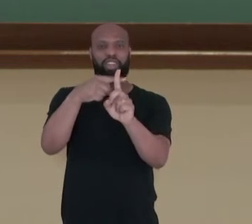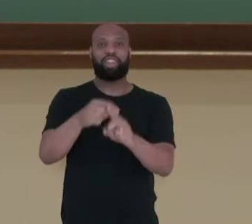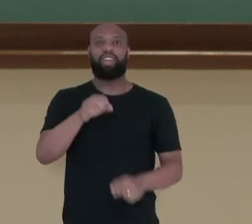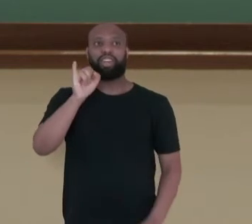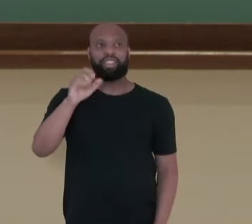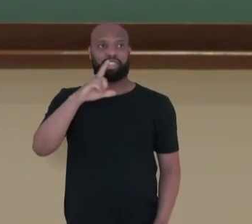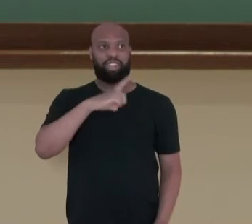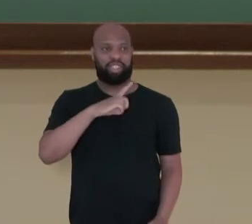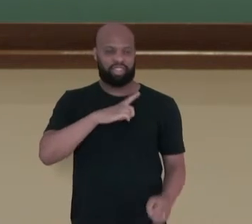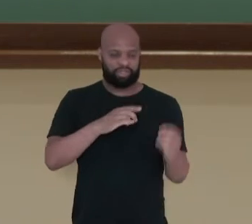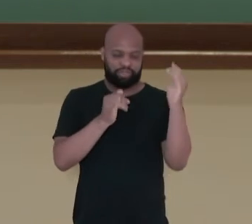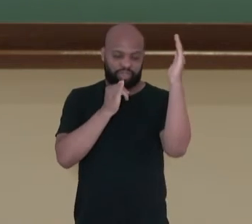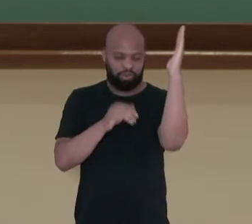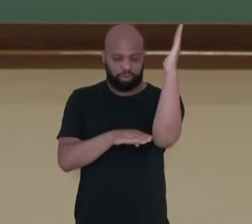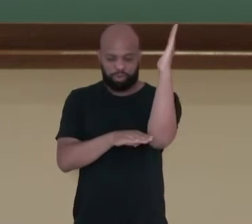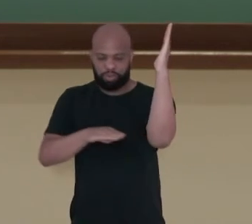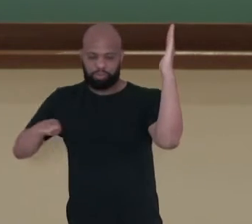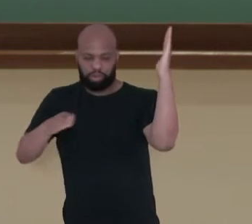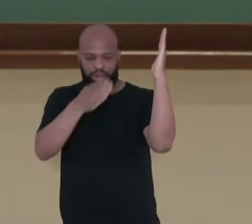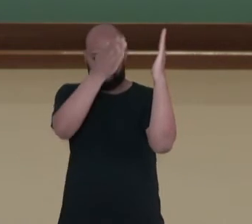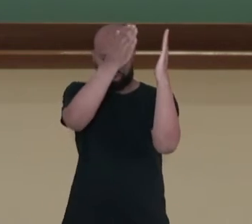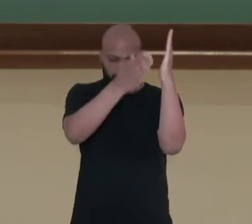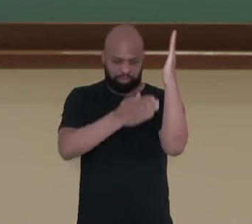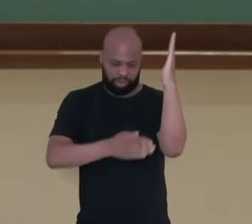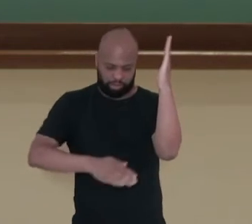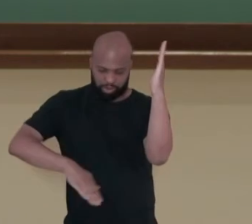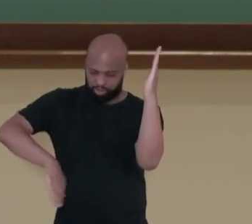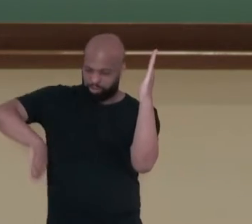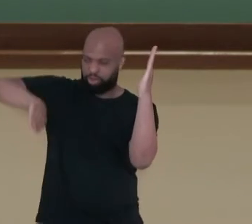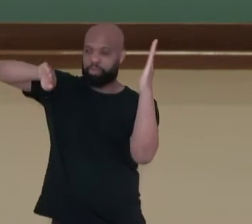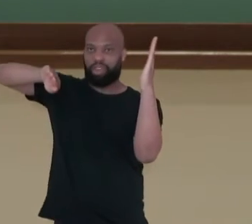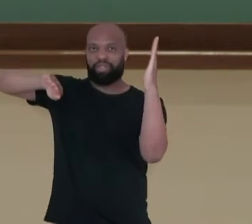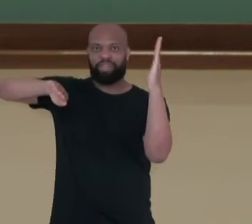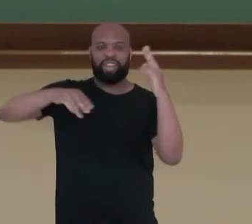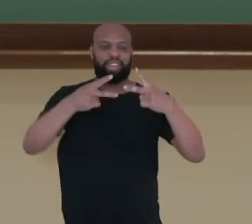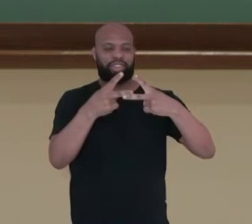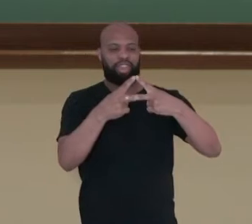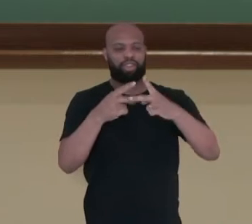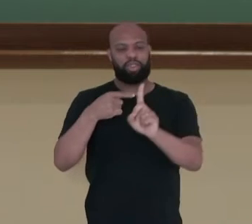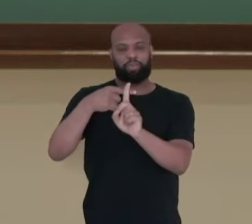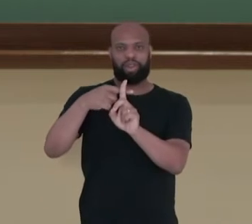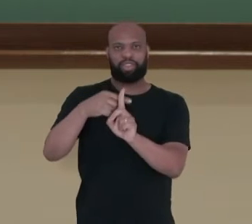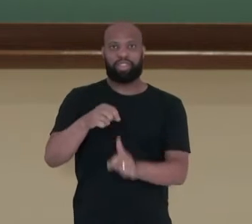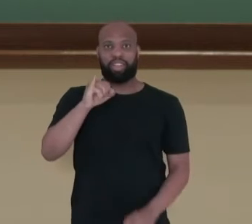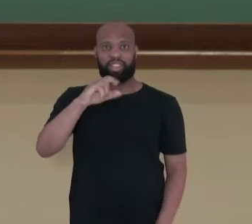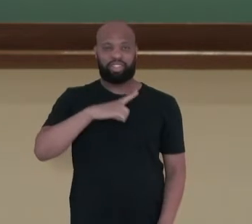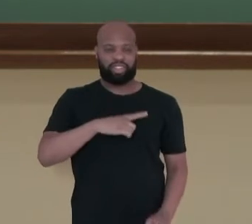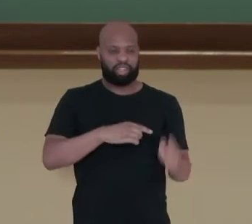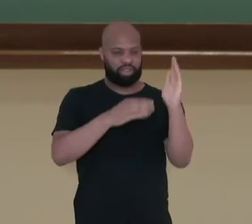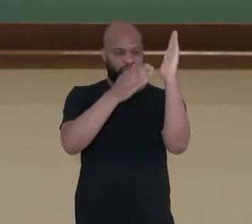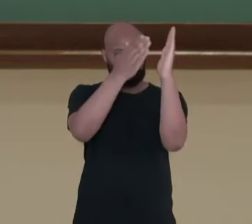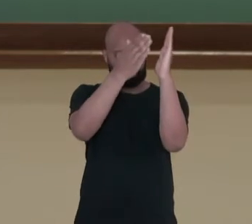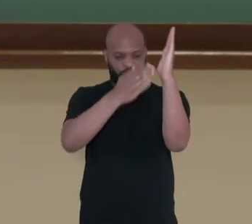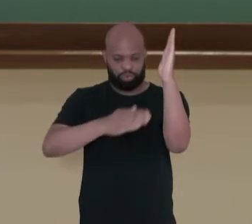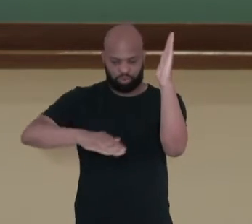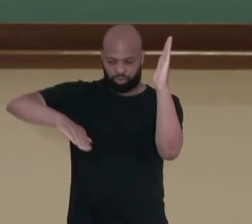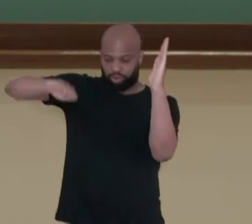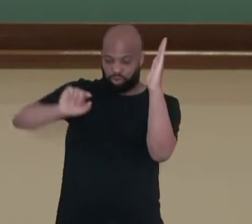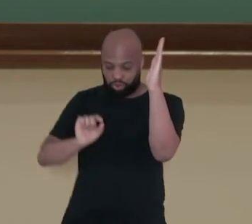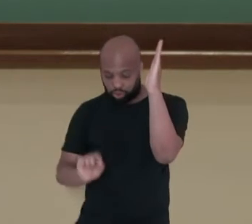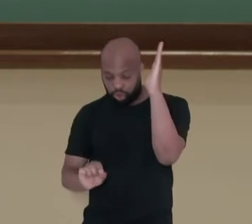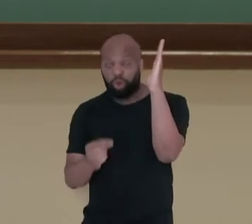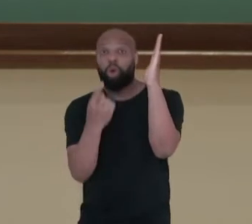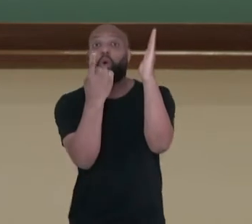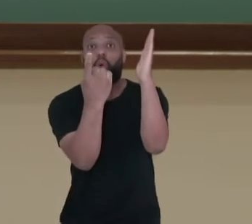em dois lugares o eixo x, delta maior do que zero. Cortou em apenas um lugar, é aquela história, eu tenho